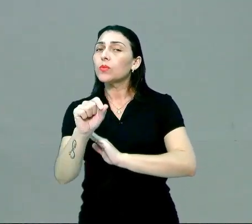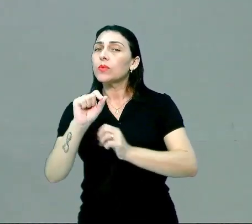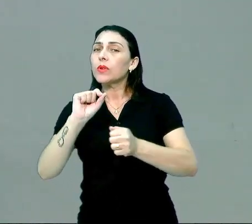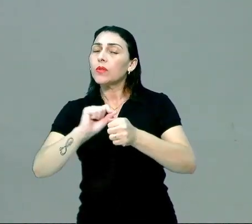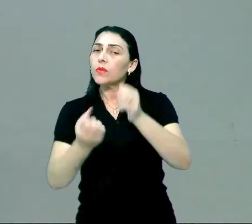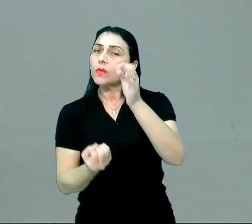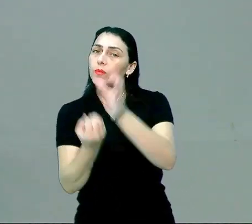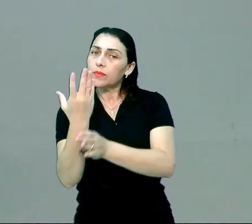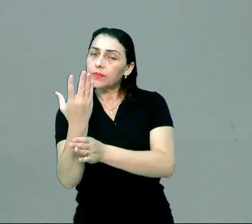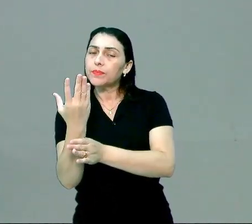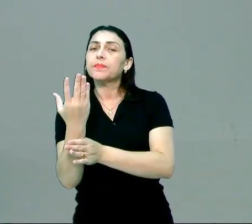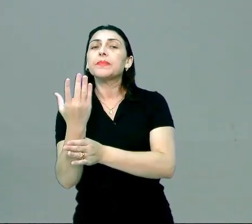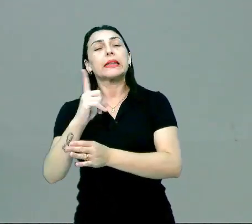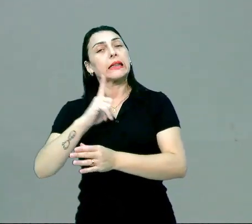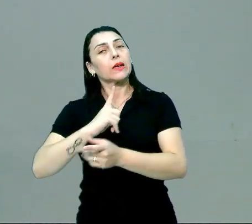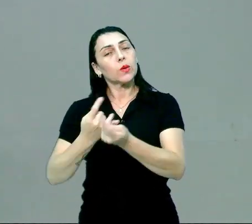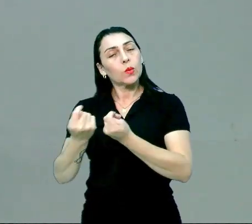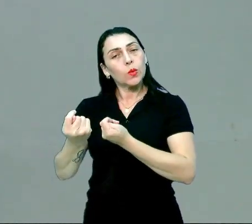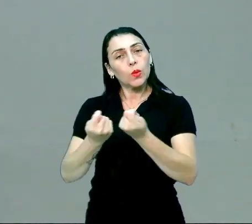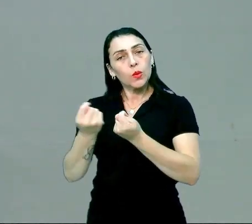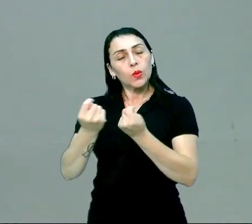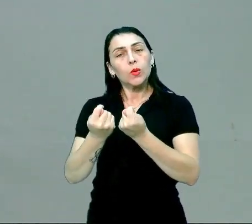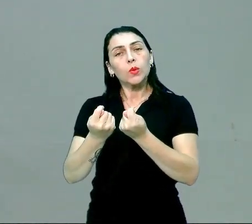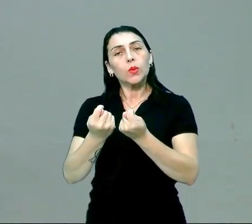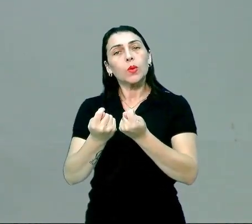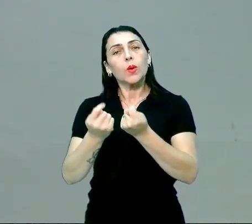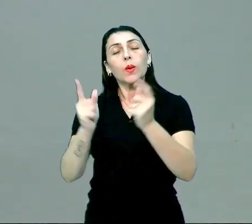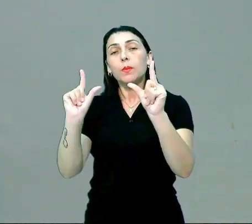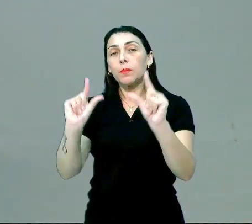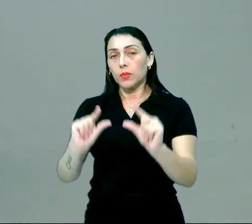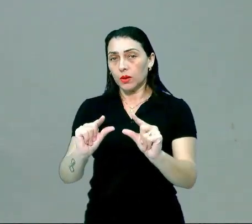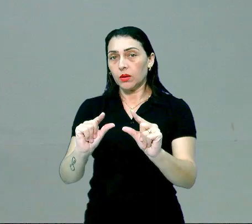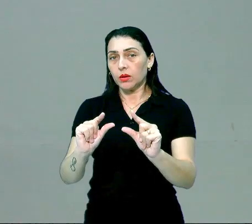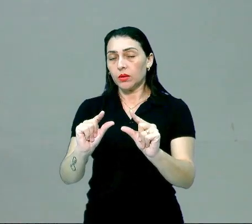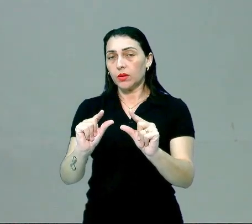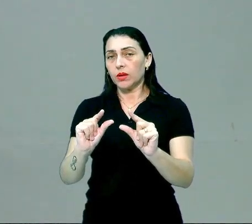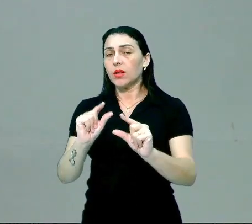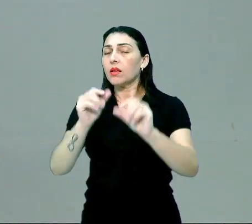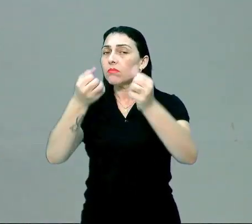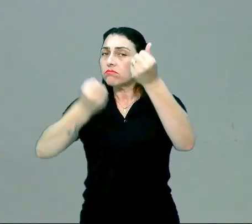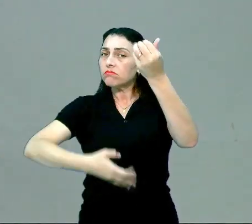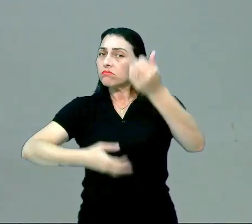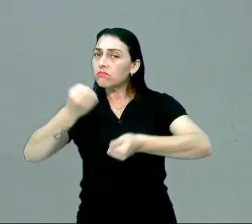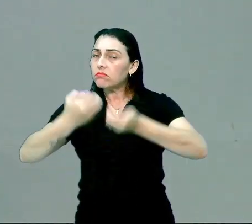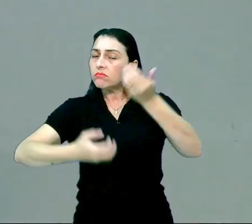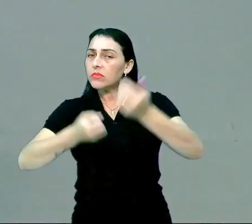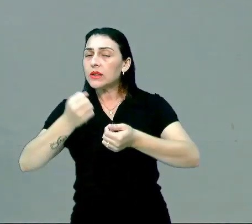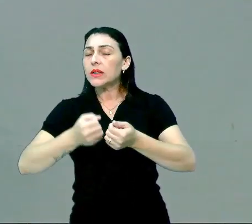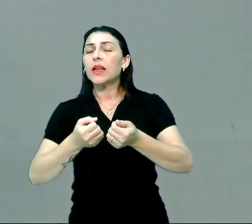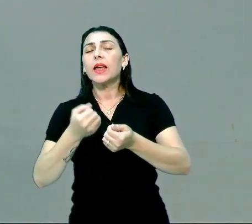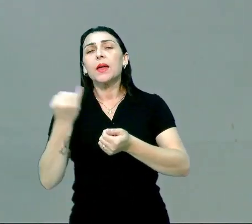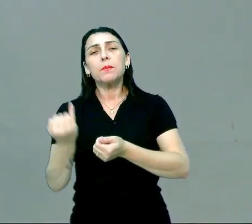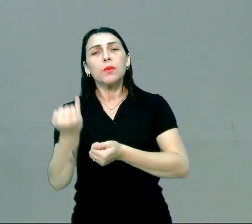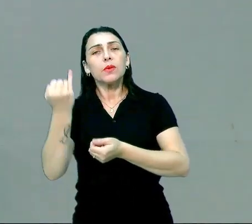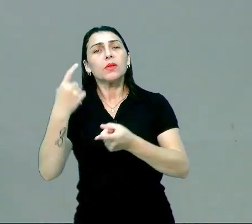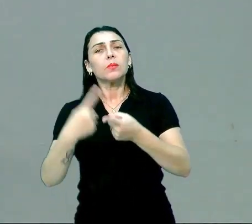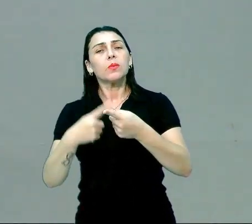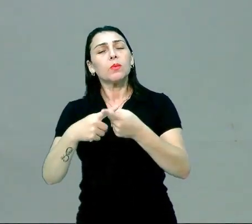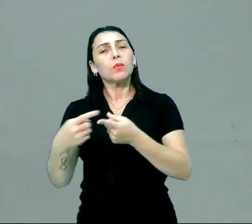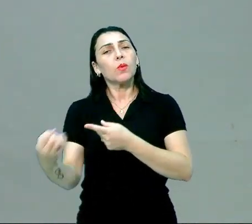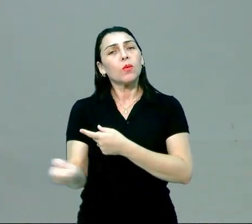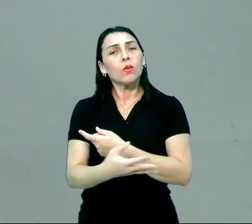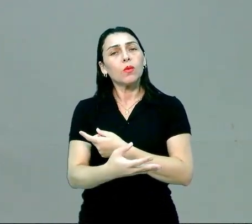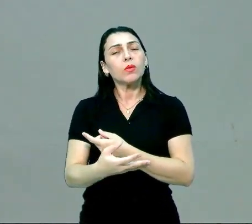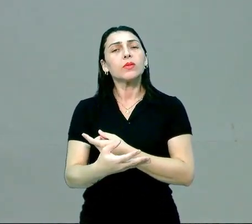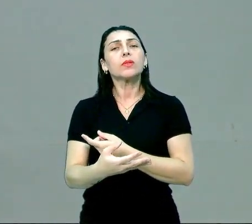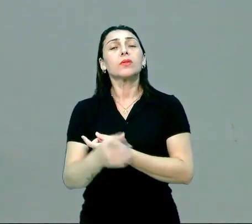sendo produzido. Ele tem um controle parcial. E essa discussão ela é bastante interessante na atualidade. Por